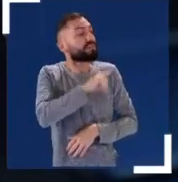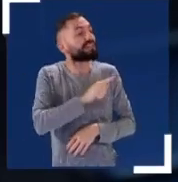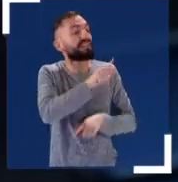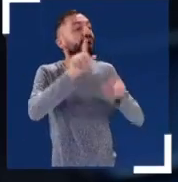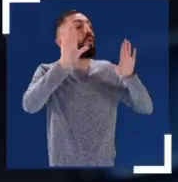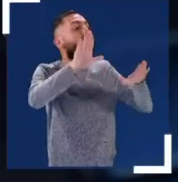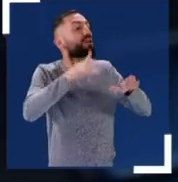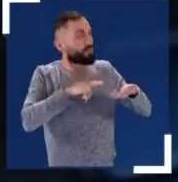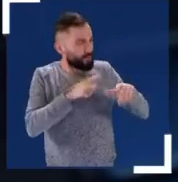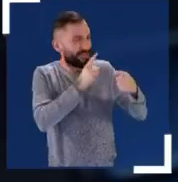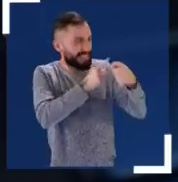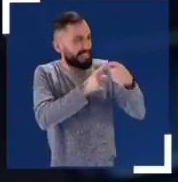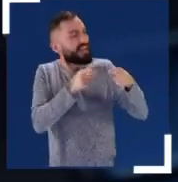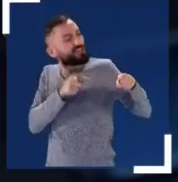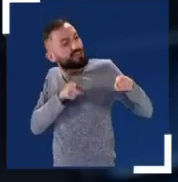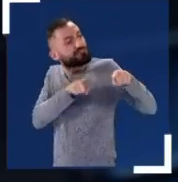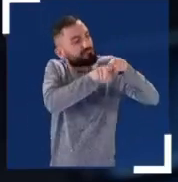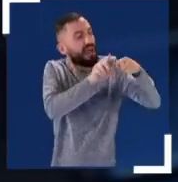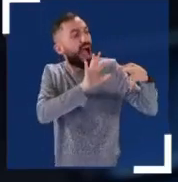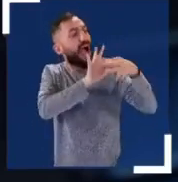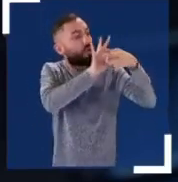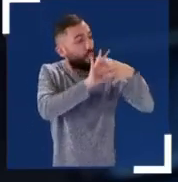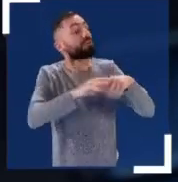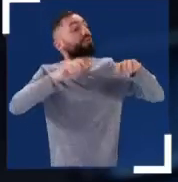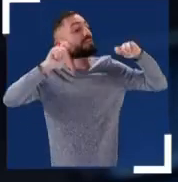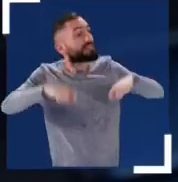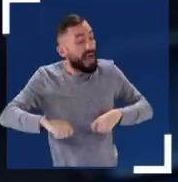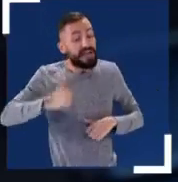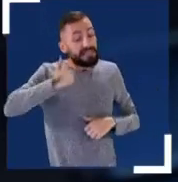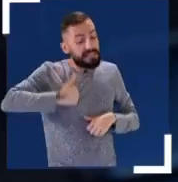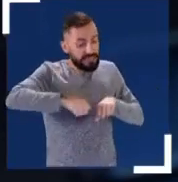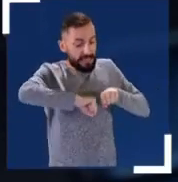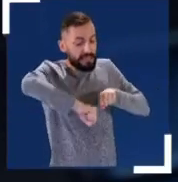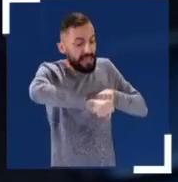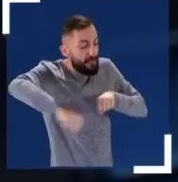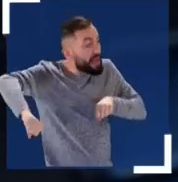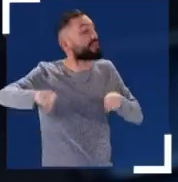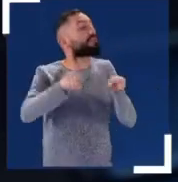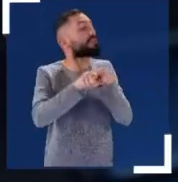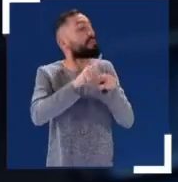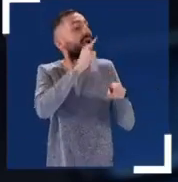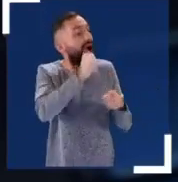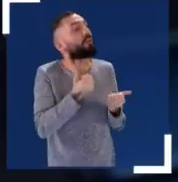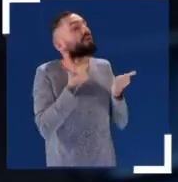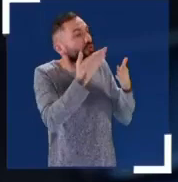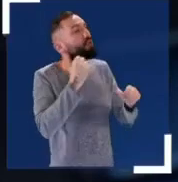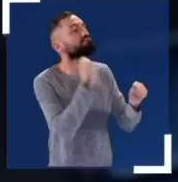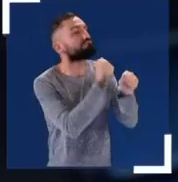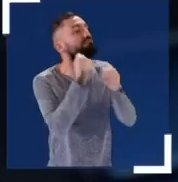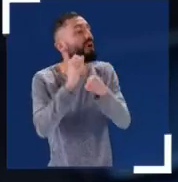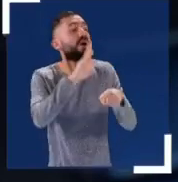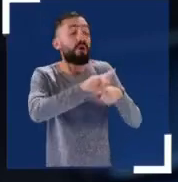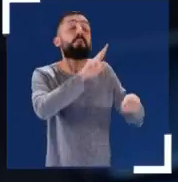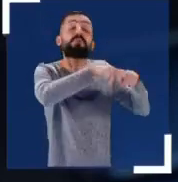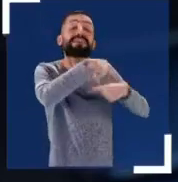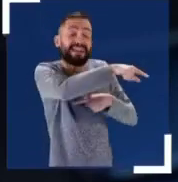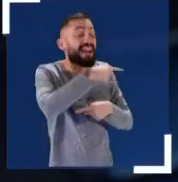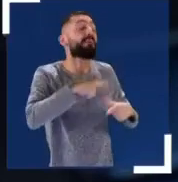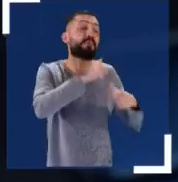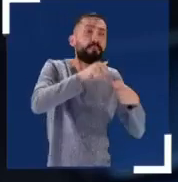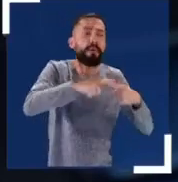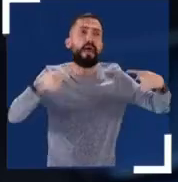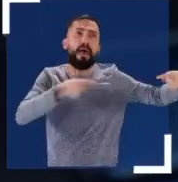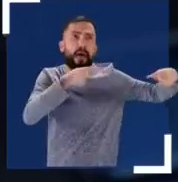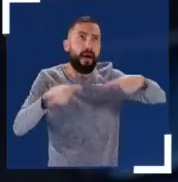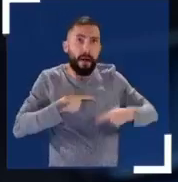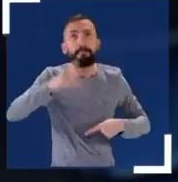e levar saneamento básico e água para toda a cidade de Guarulhos, que ainda tinha rodízio por conta dessa divergência PT-PSDB. Eu queria